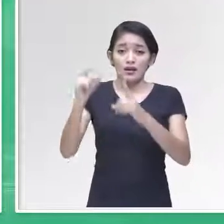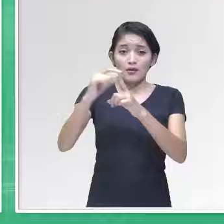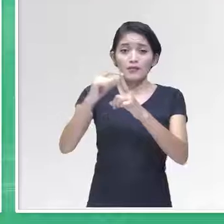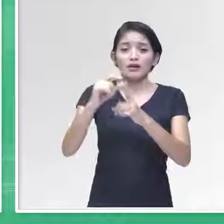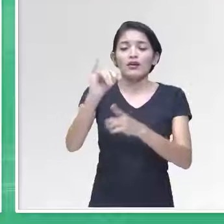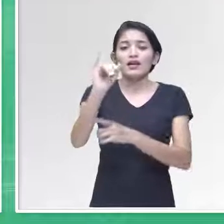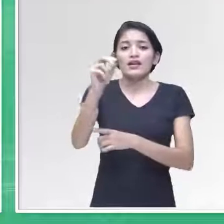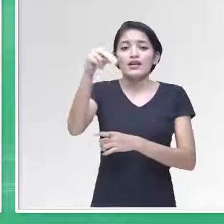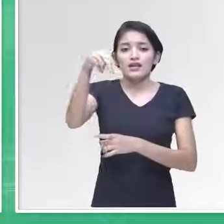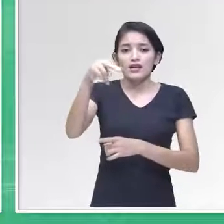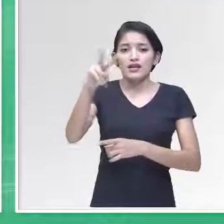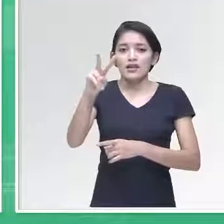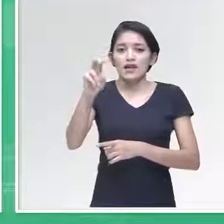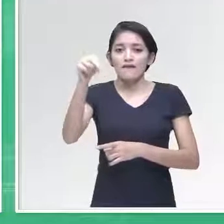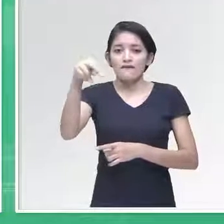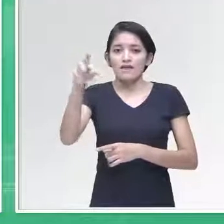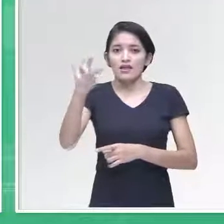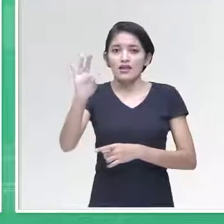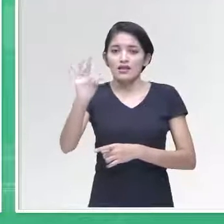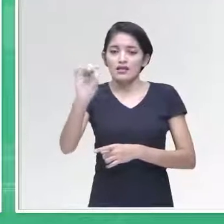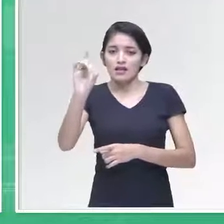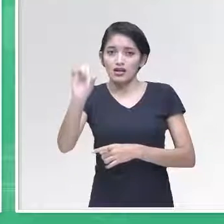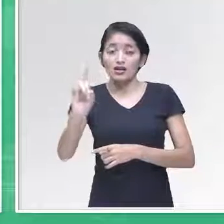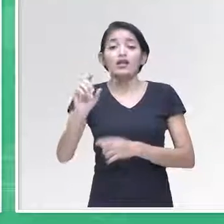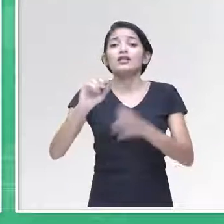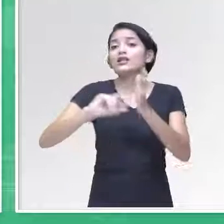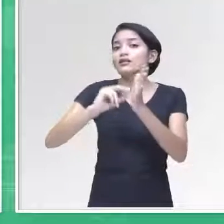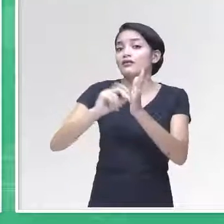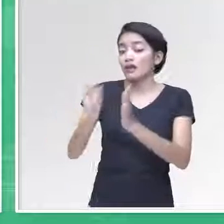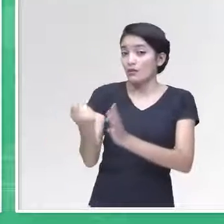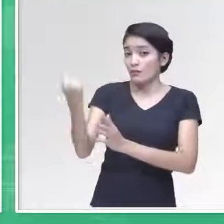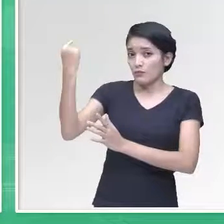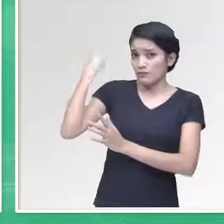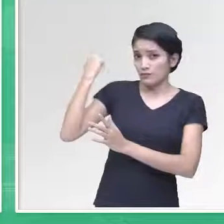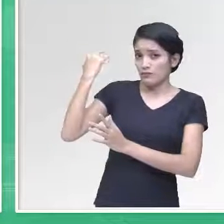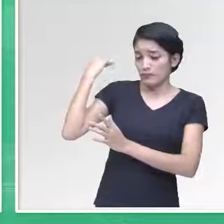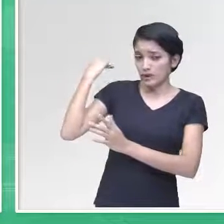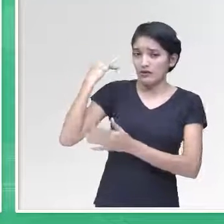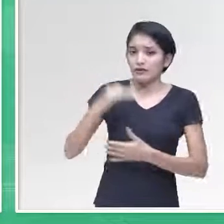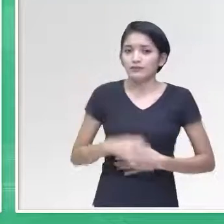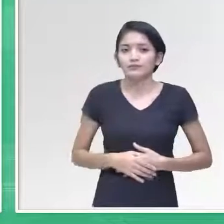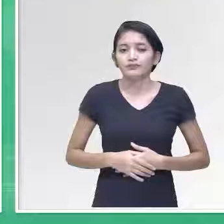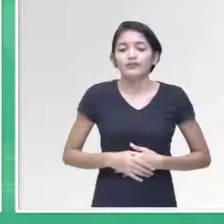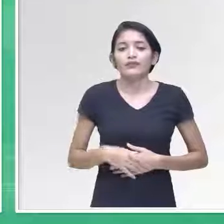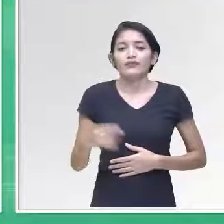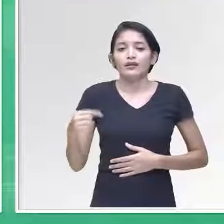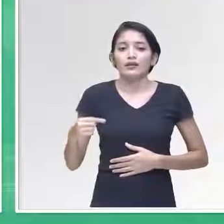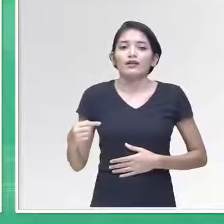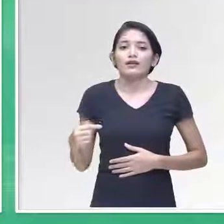inventado, no passado, certo? Mais embaixo nós temos um verbo aqui,